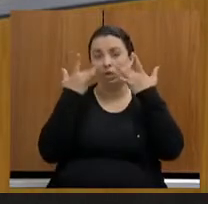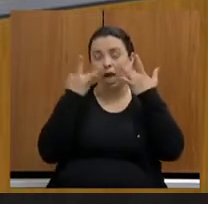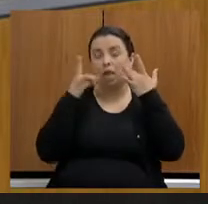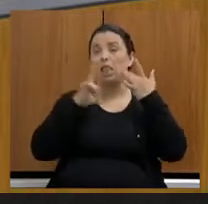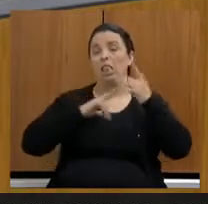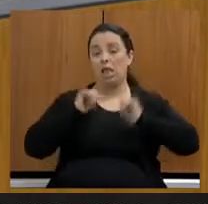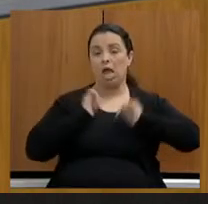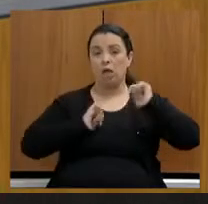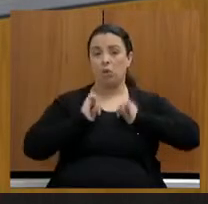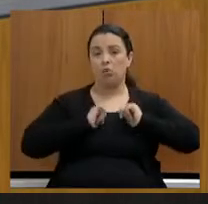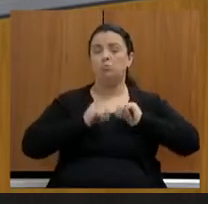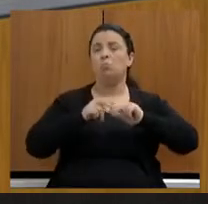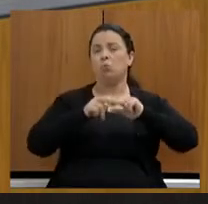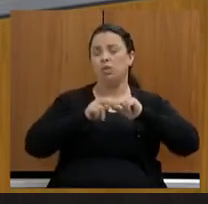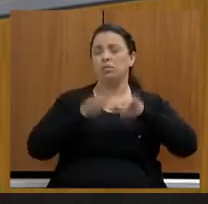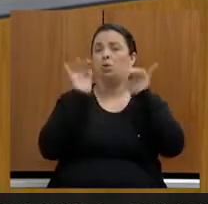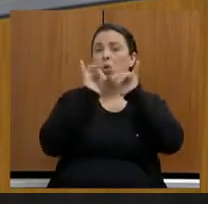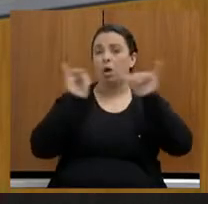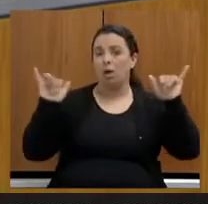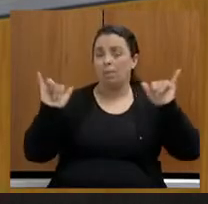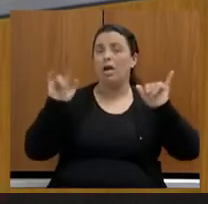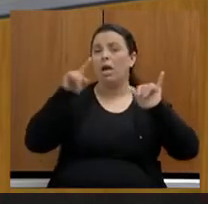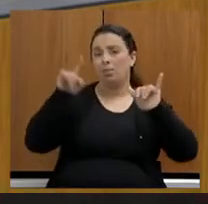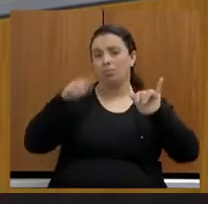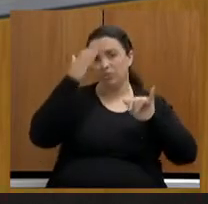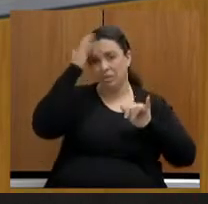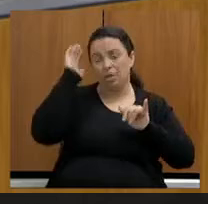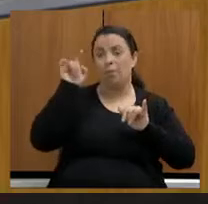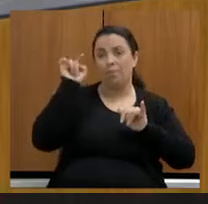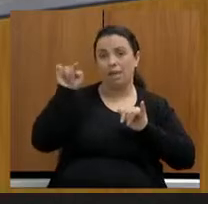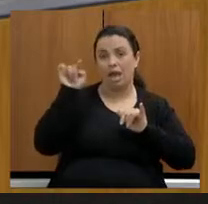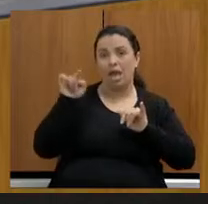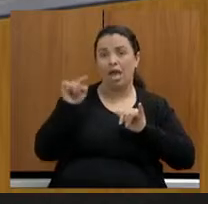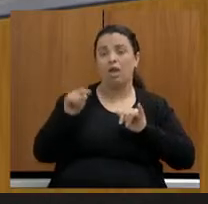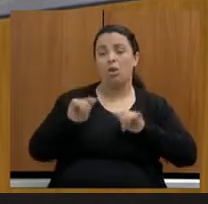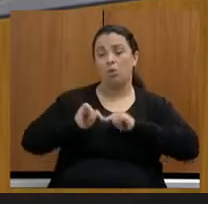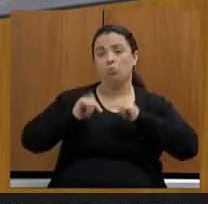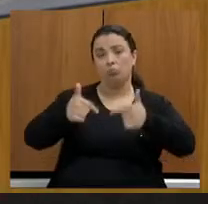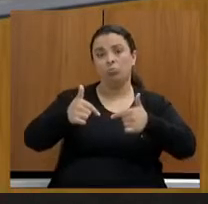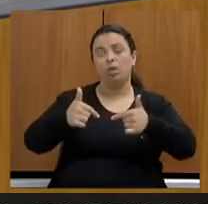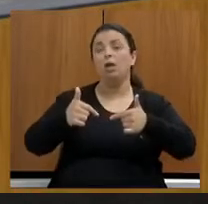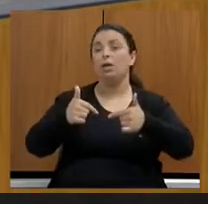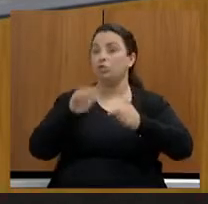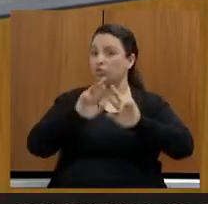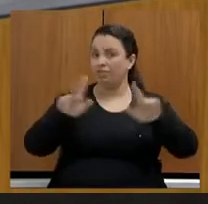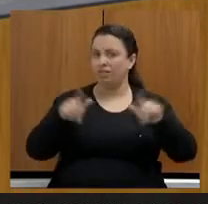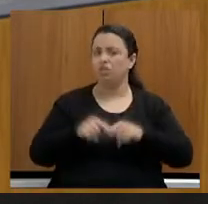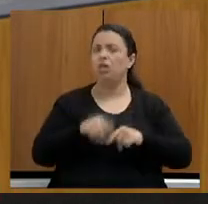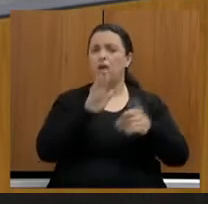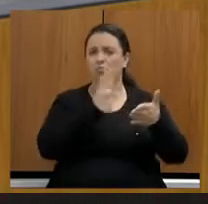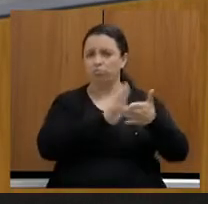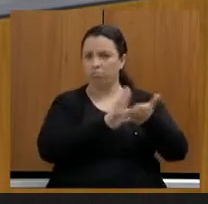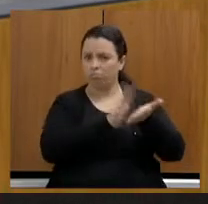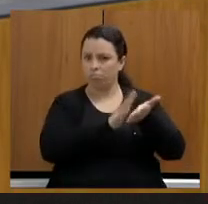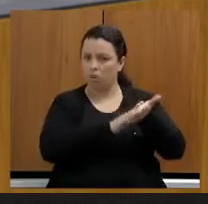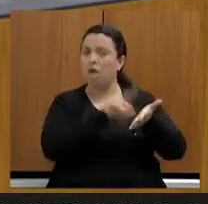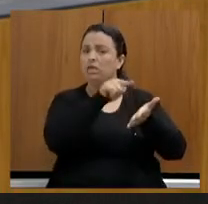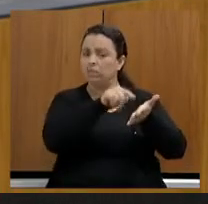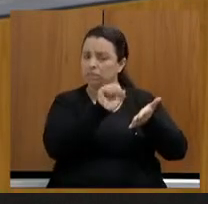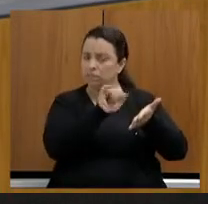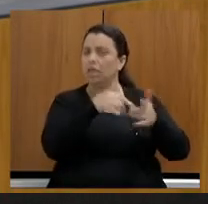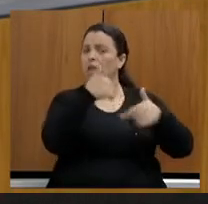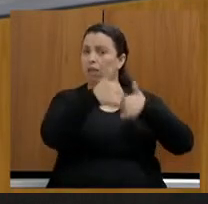que eu dei é eu fiz campanha para o cinema para fazer diferente então que tá fazendo E vocês estão fazendo é diferente então a gente tem que saber valorizar isso